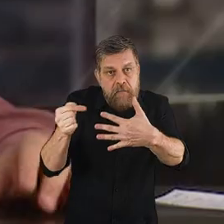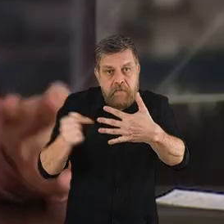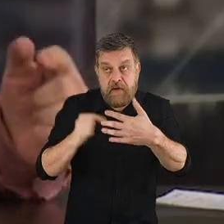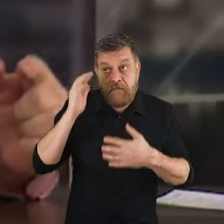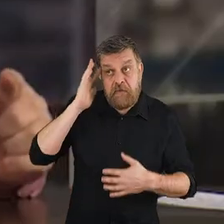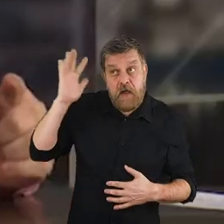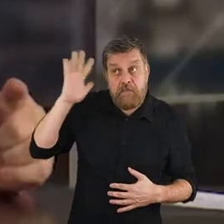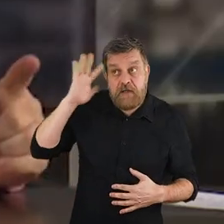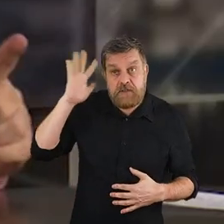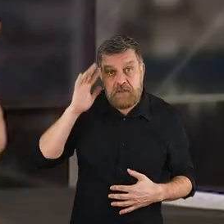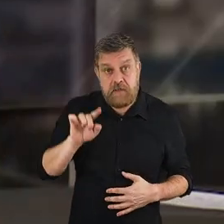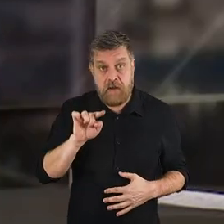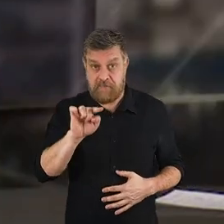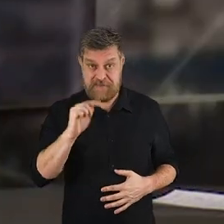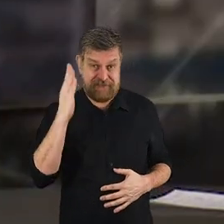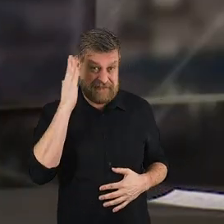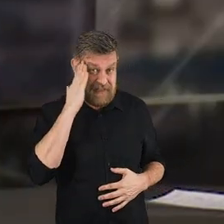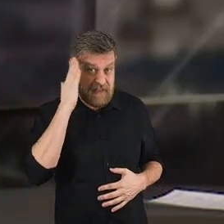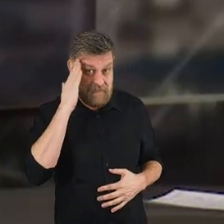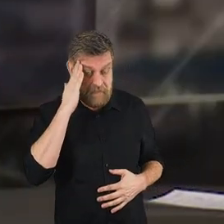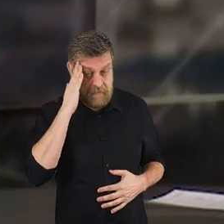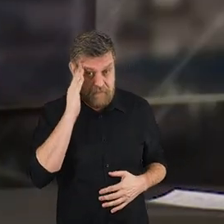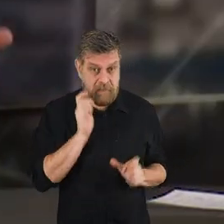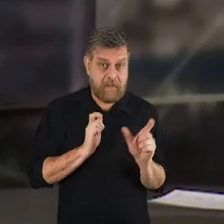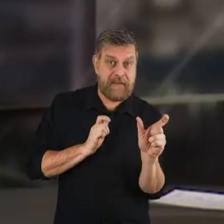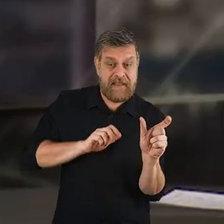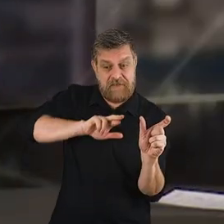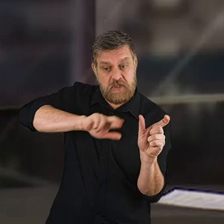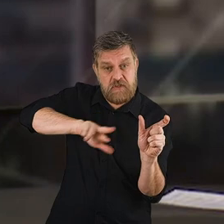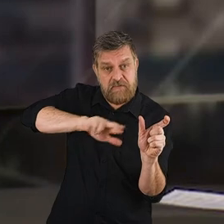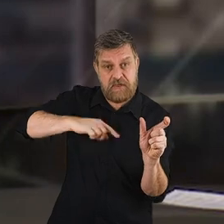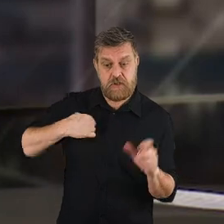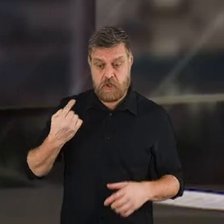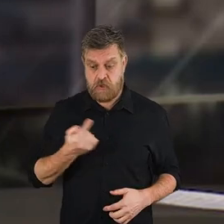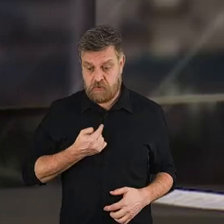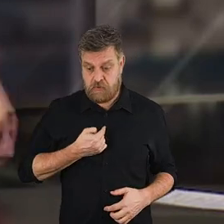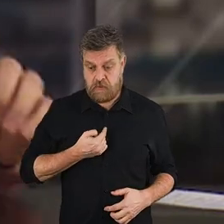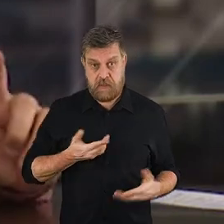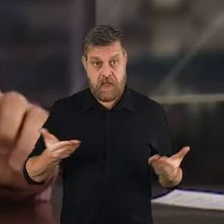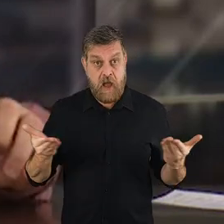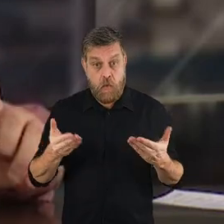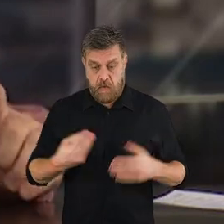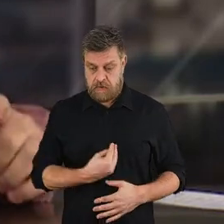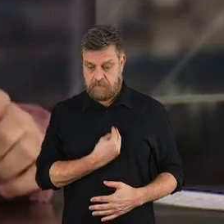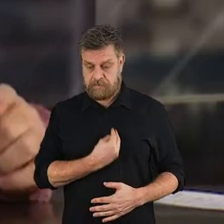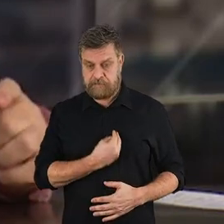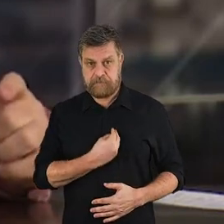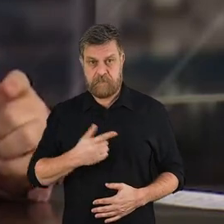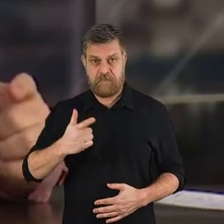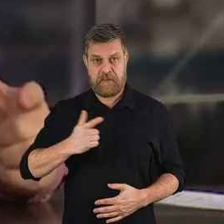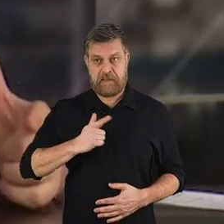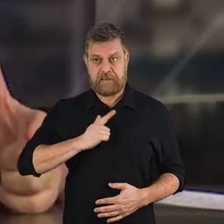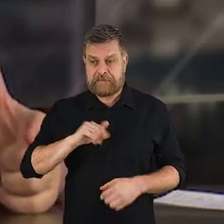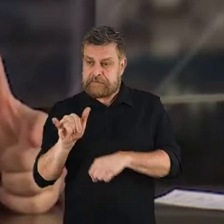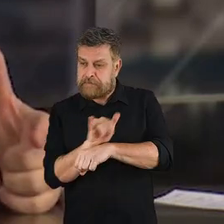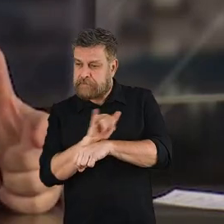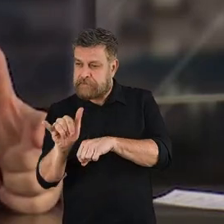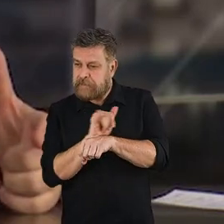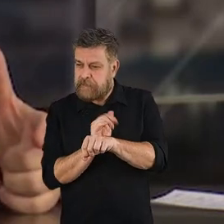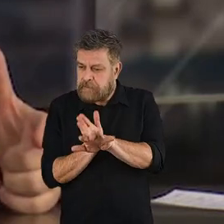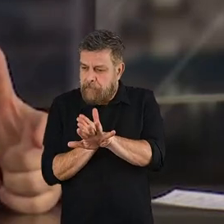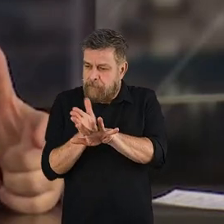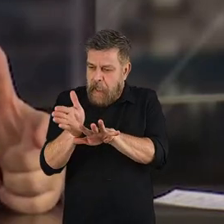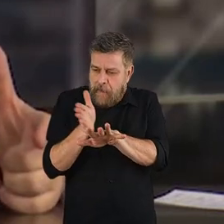imagináveis. Quem sabe, em outras palavras, né, nós não estaríamos aqui abrindo algumas